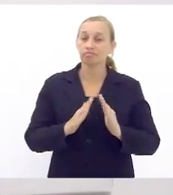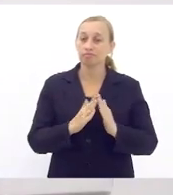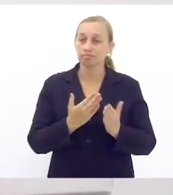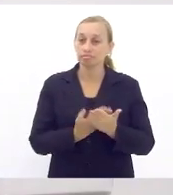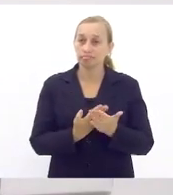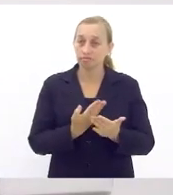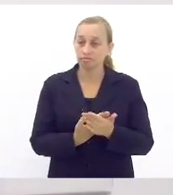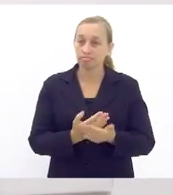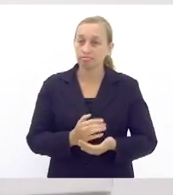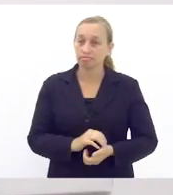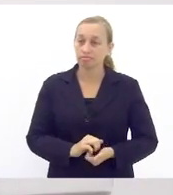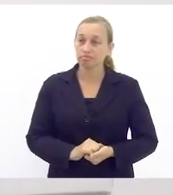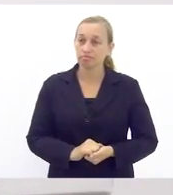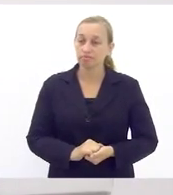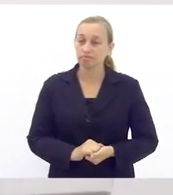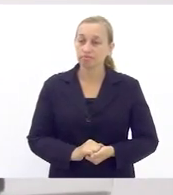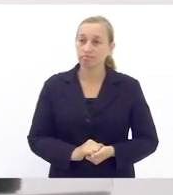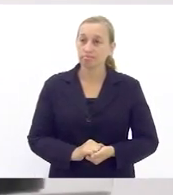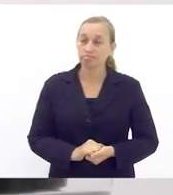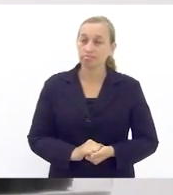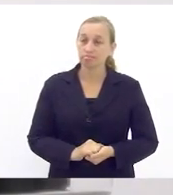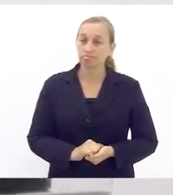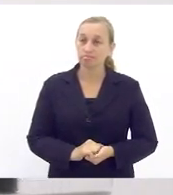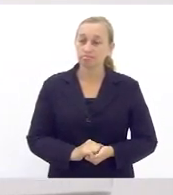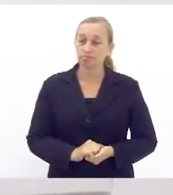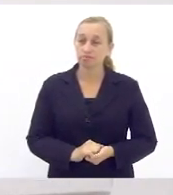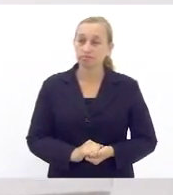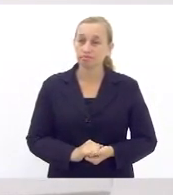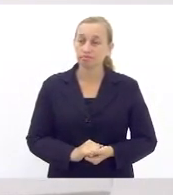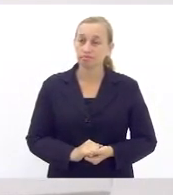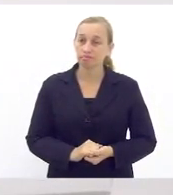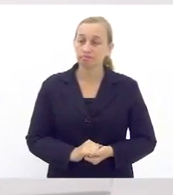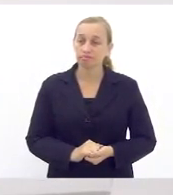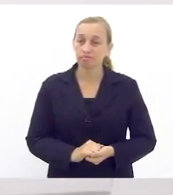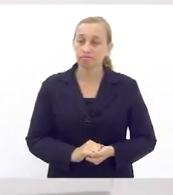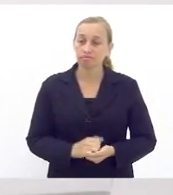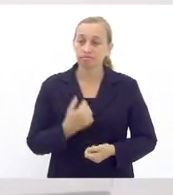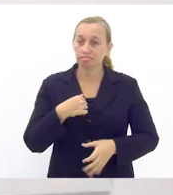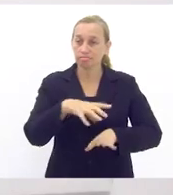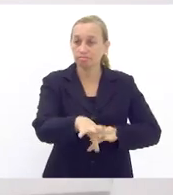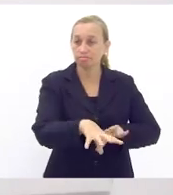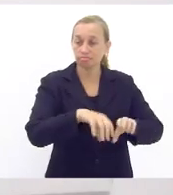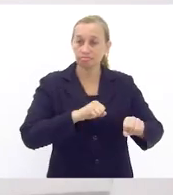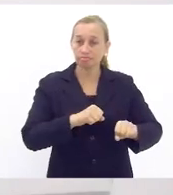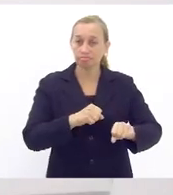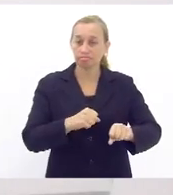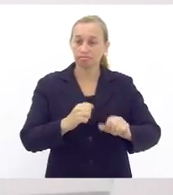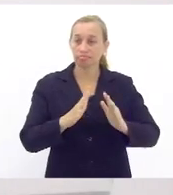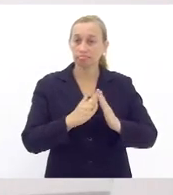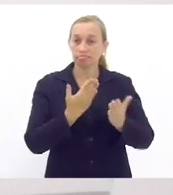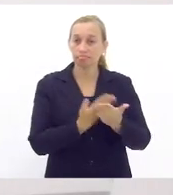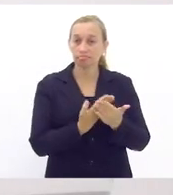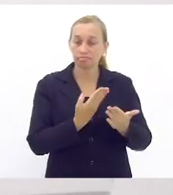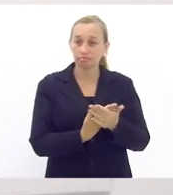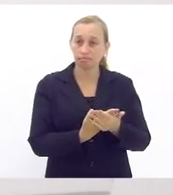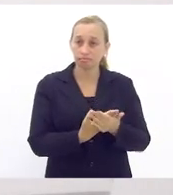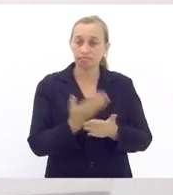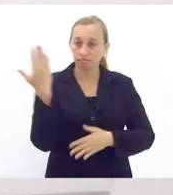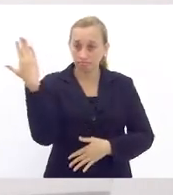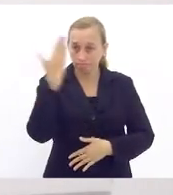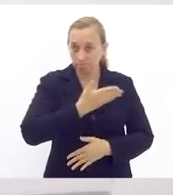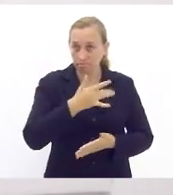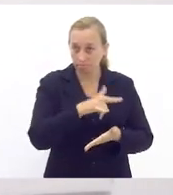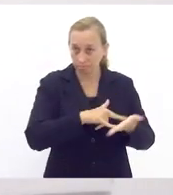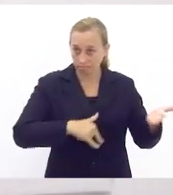só mais uma coisinha nós eu sou formado pela Marte espiana prove comprova com documento